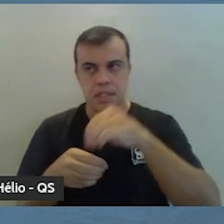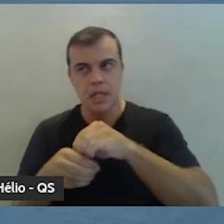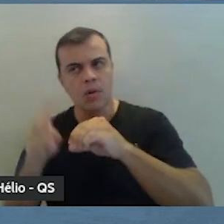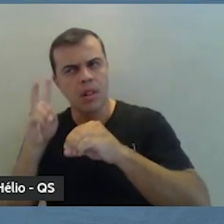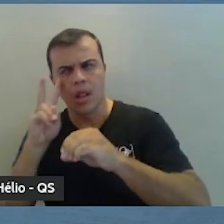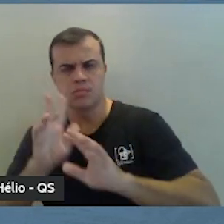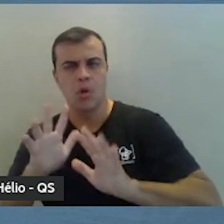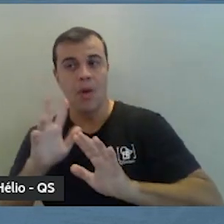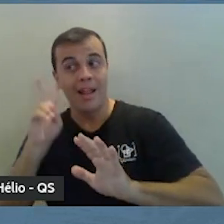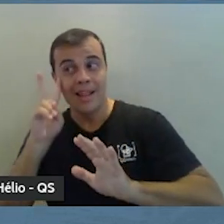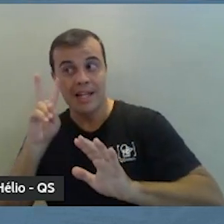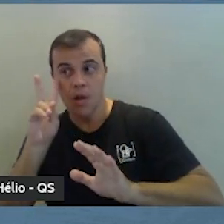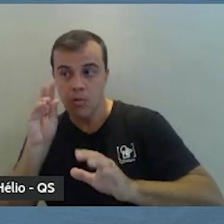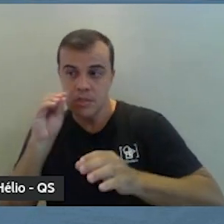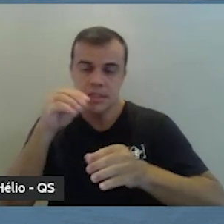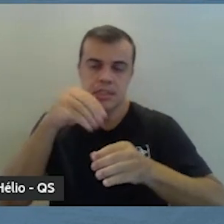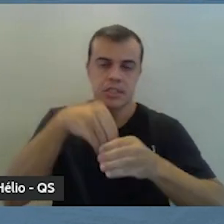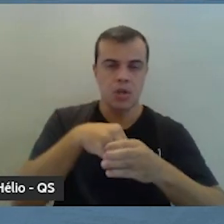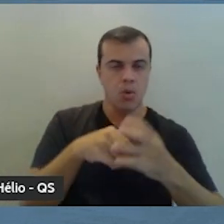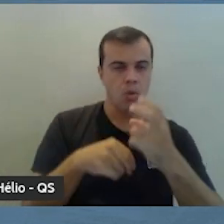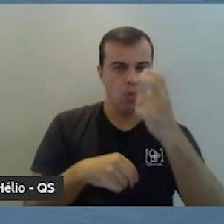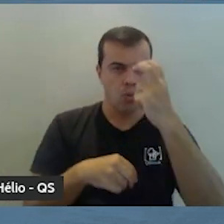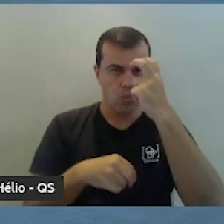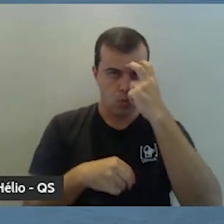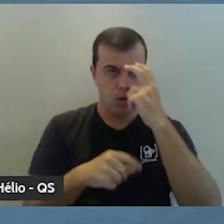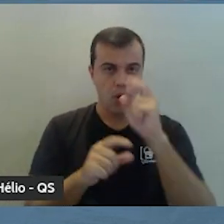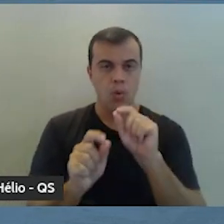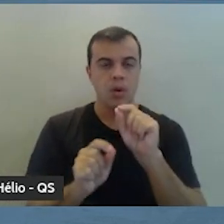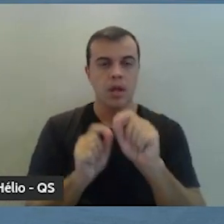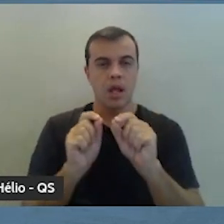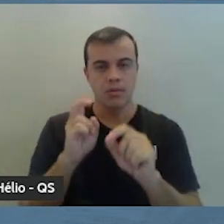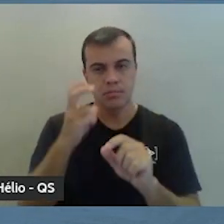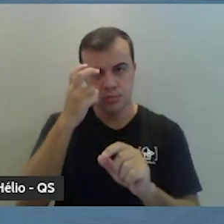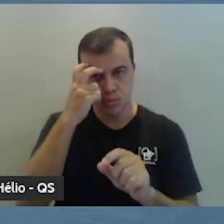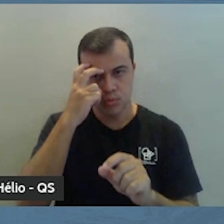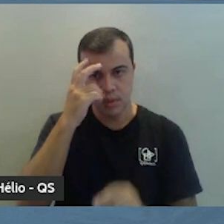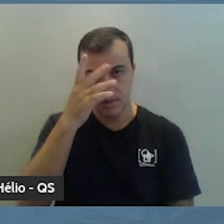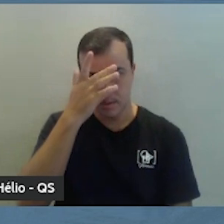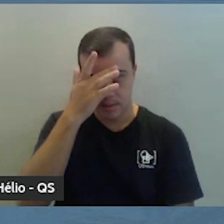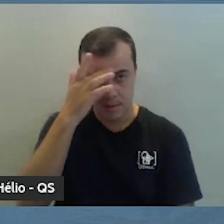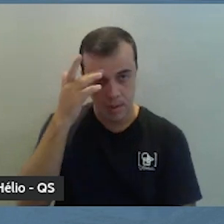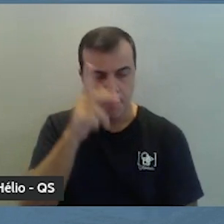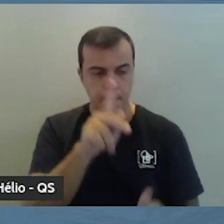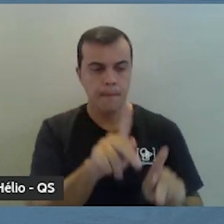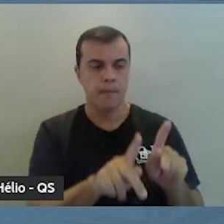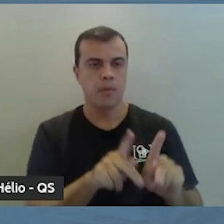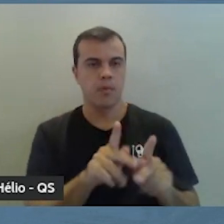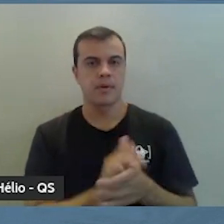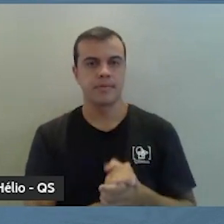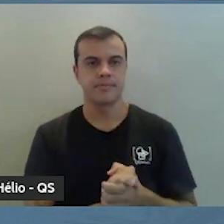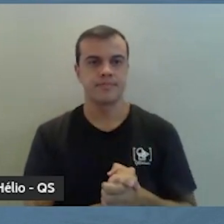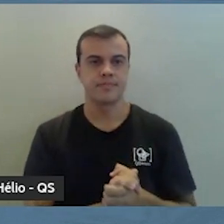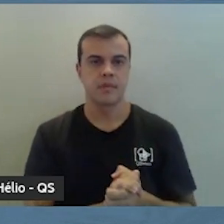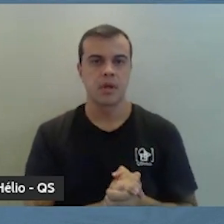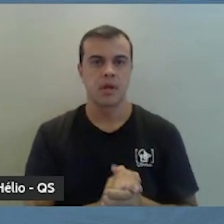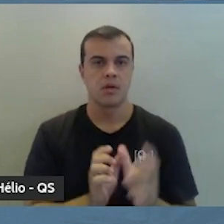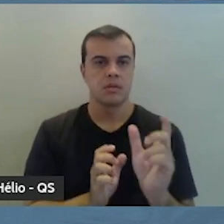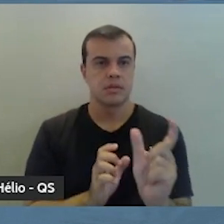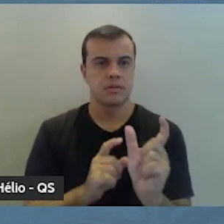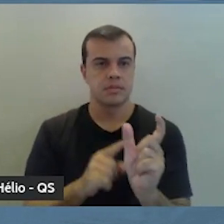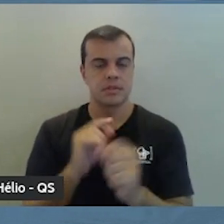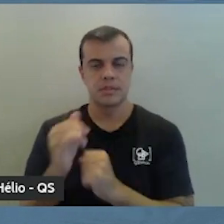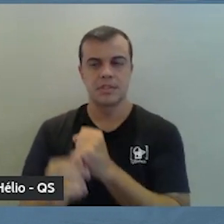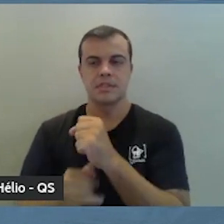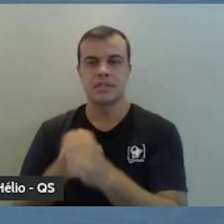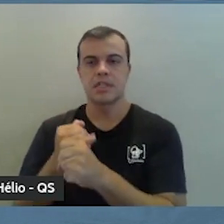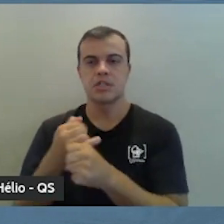a tradição. E aí, passando para o que seria cultura popular. Eu fiz questão de tirar isso do site do